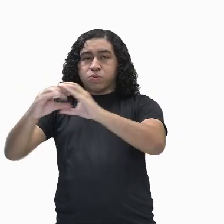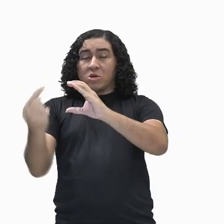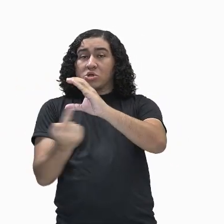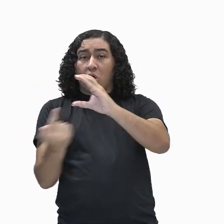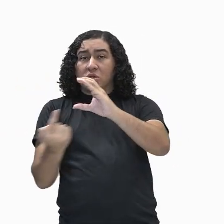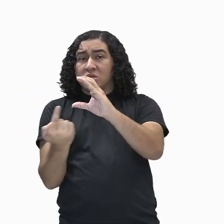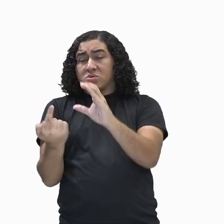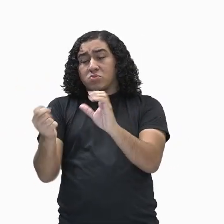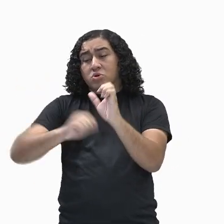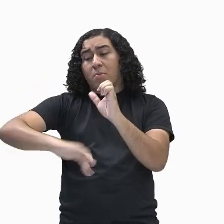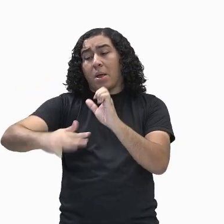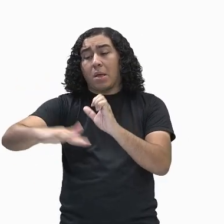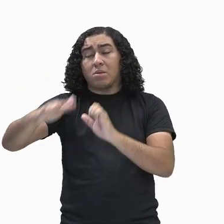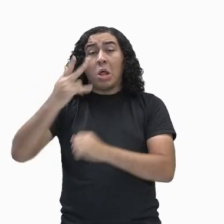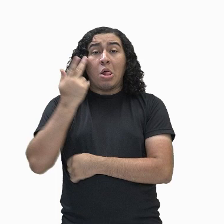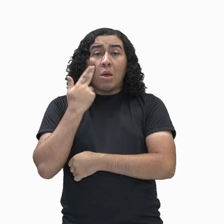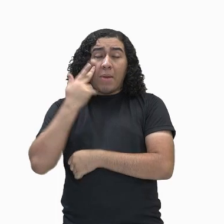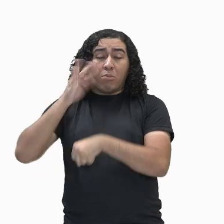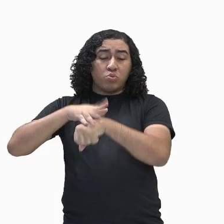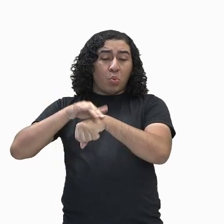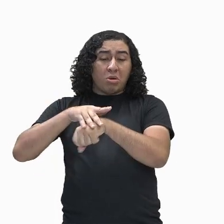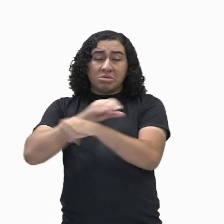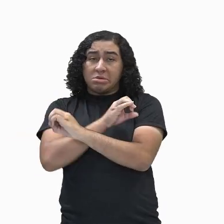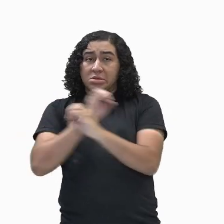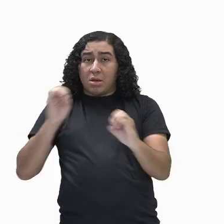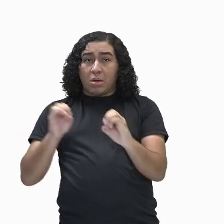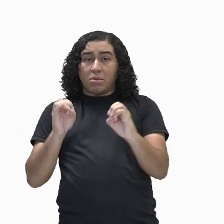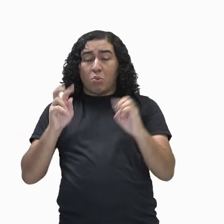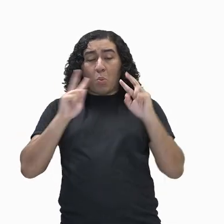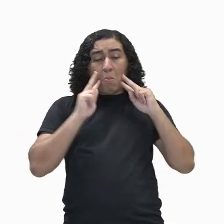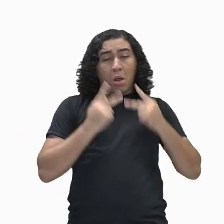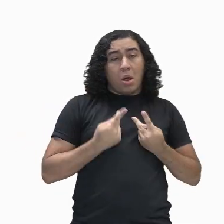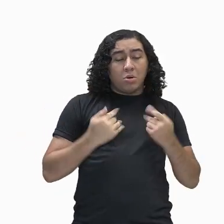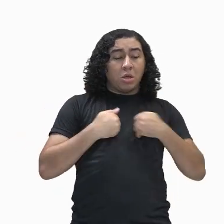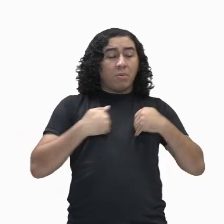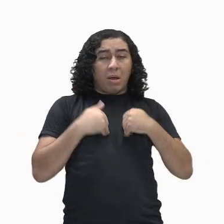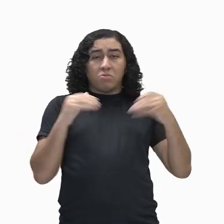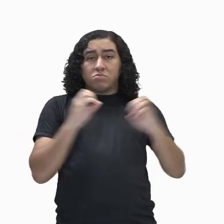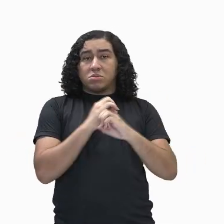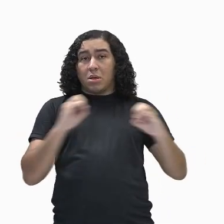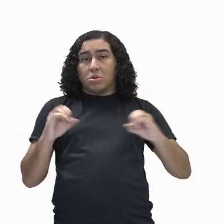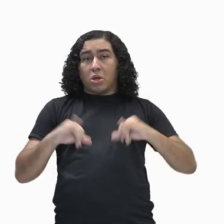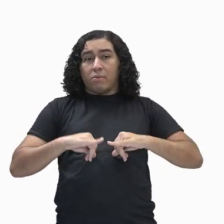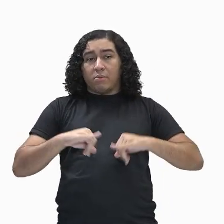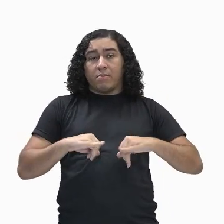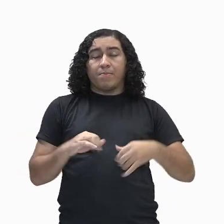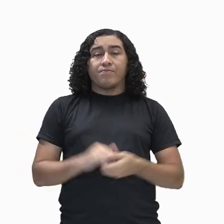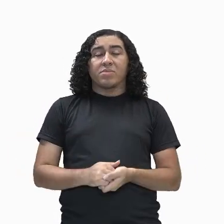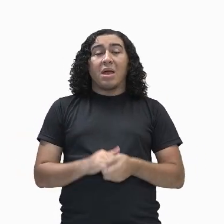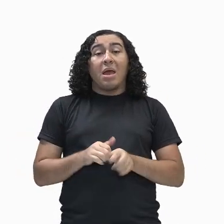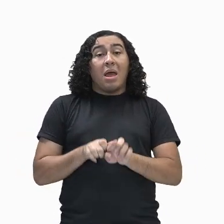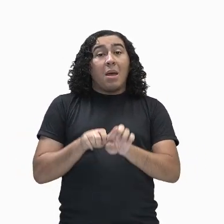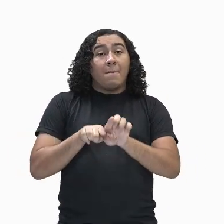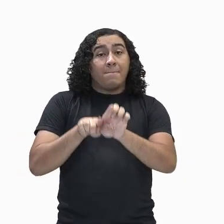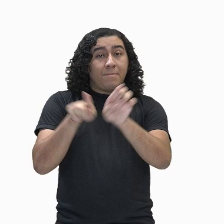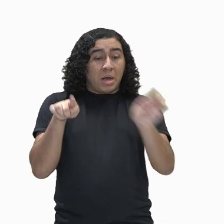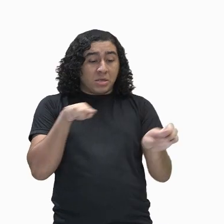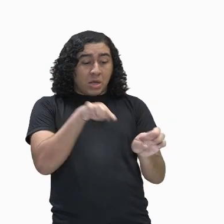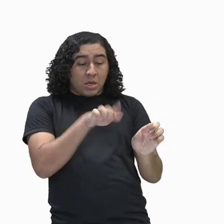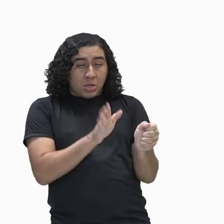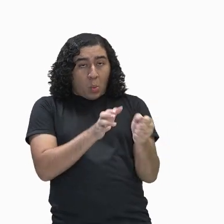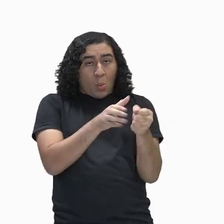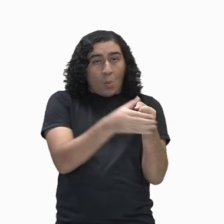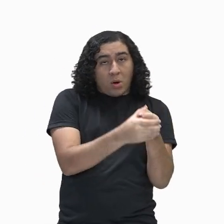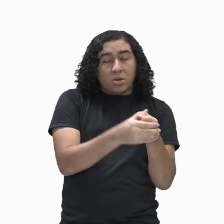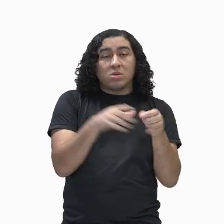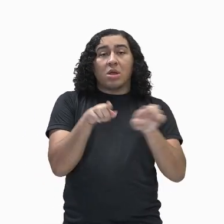Não vai causar nenhuma doença, nem nos seres humanos, nem em outros animais. Mas além dos protozoários, a gente tem